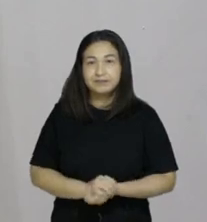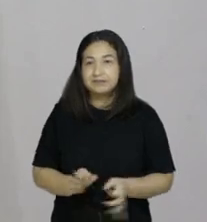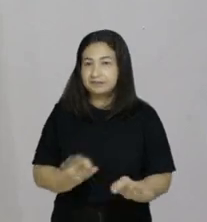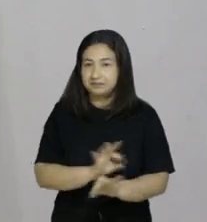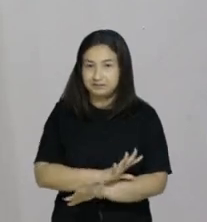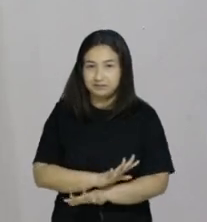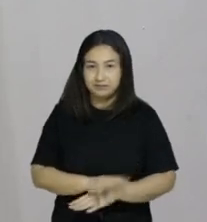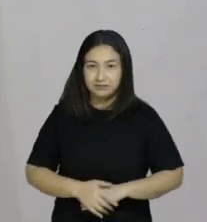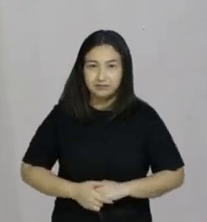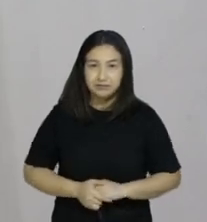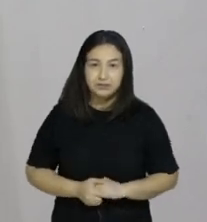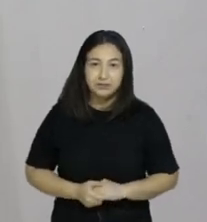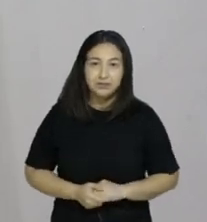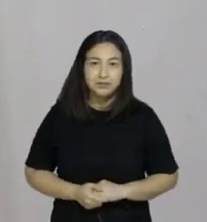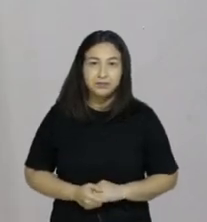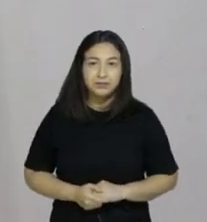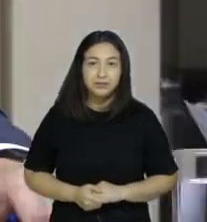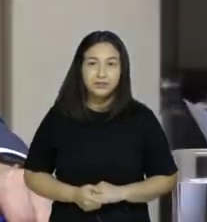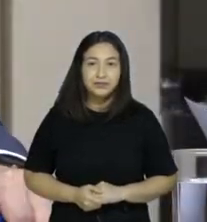presidente.